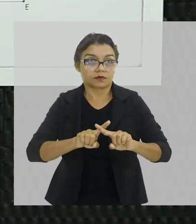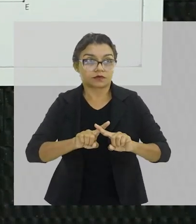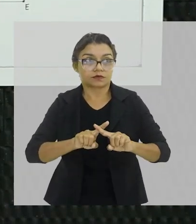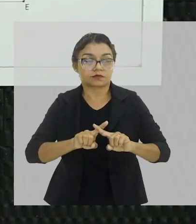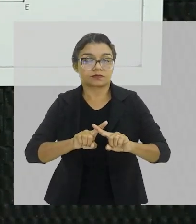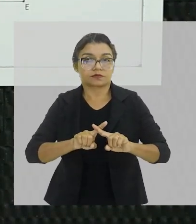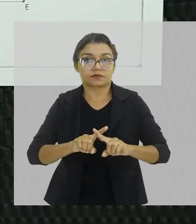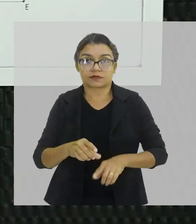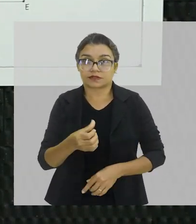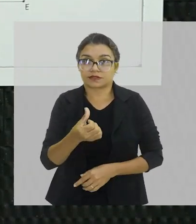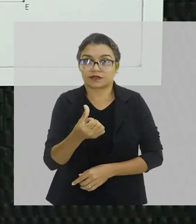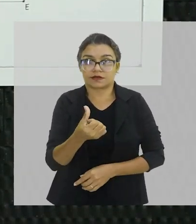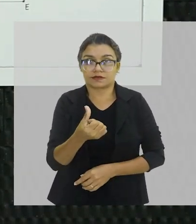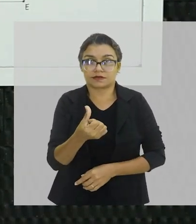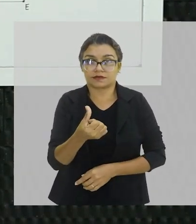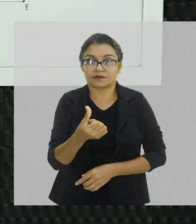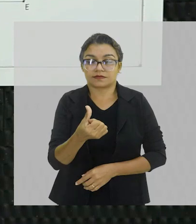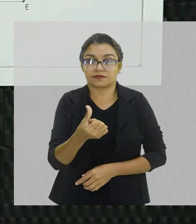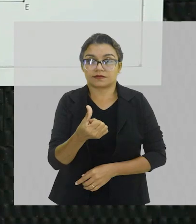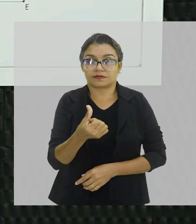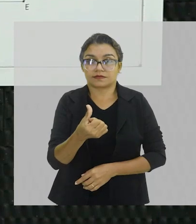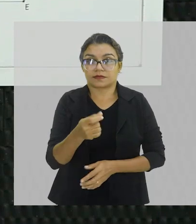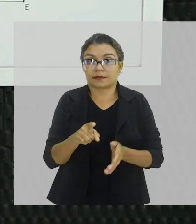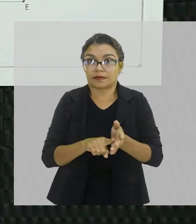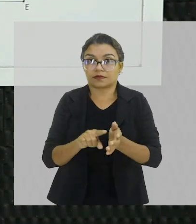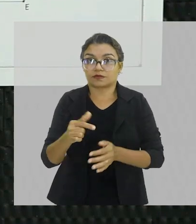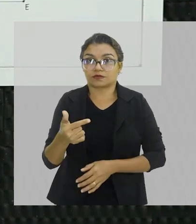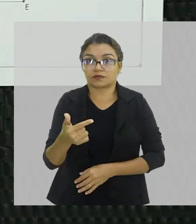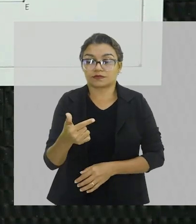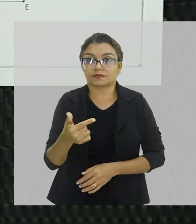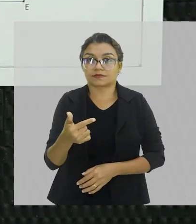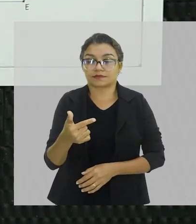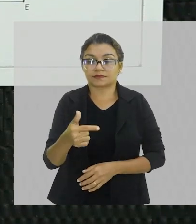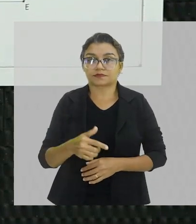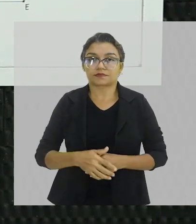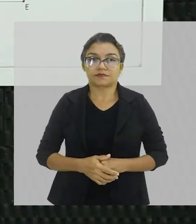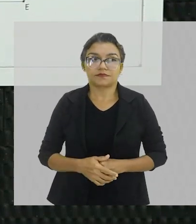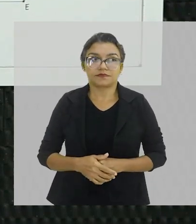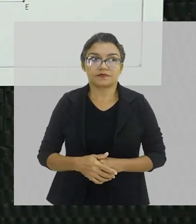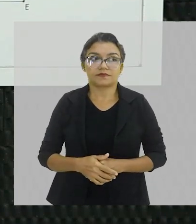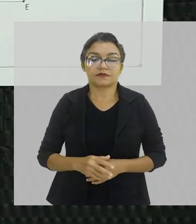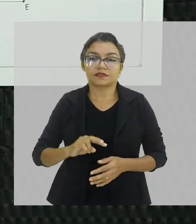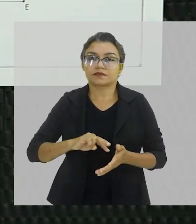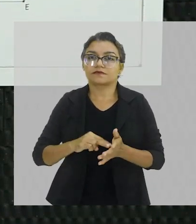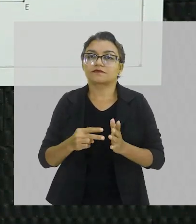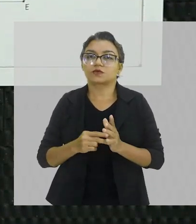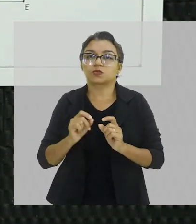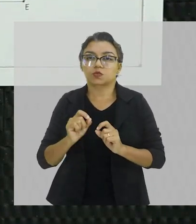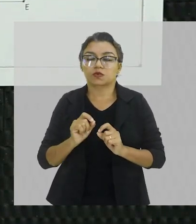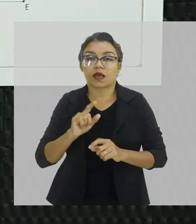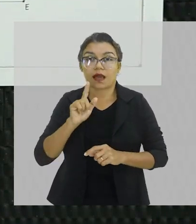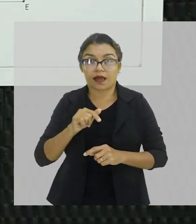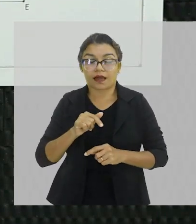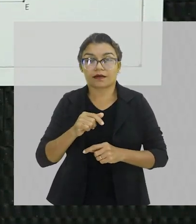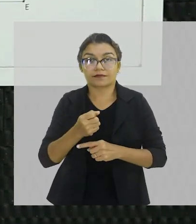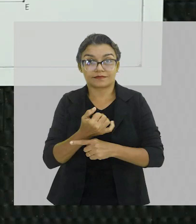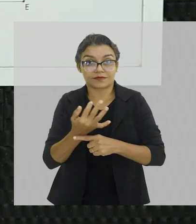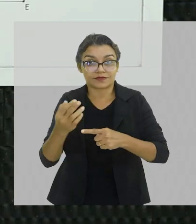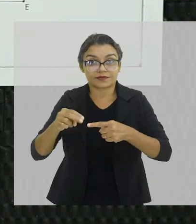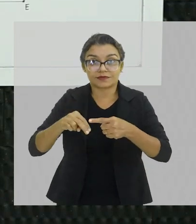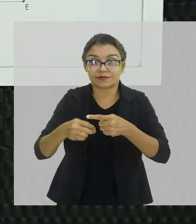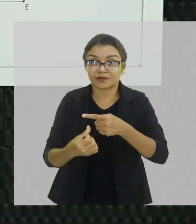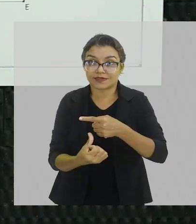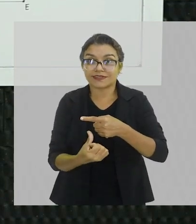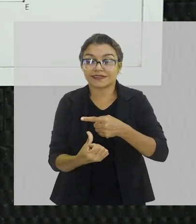multiplicado por 6 menos 2, isso aqui dividido por 6, que